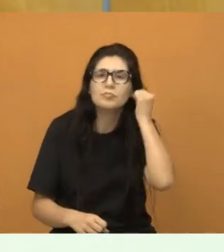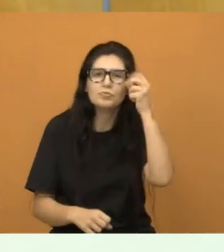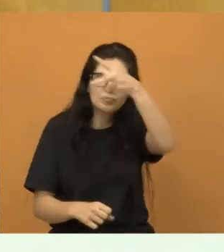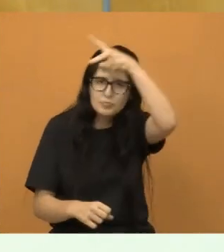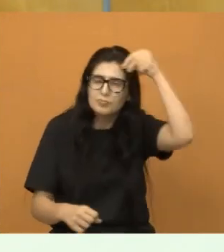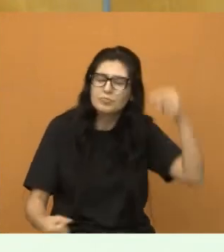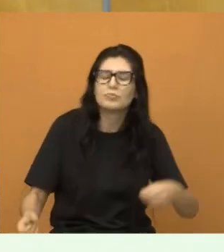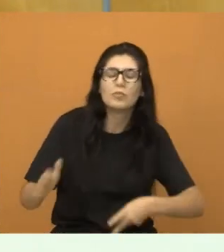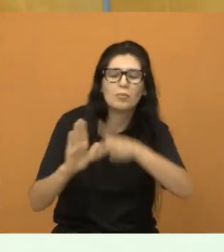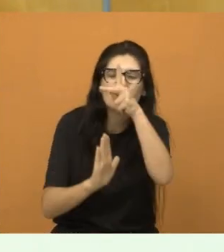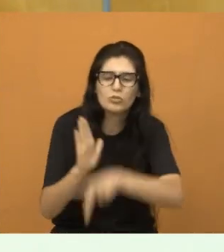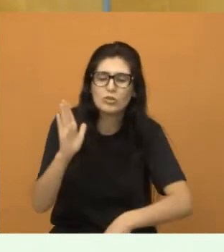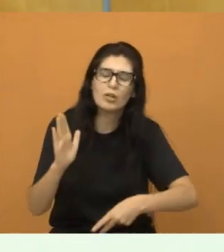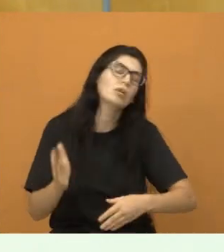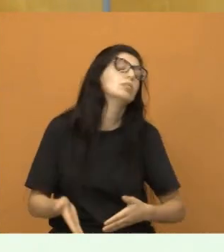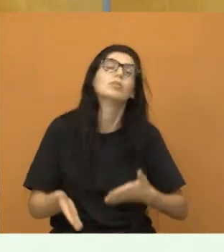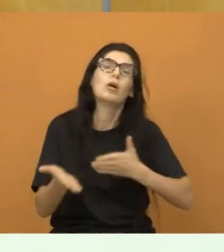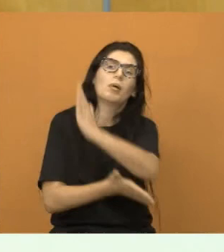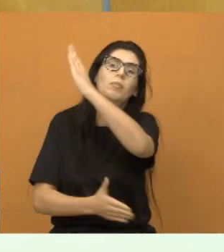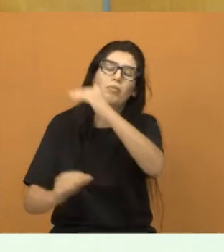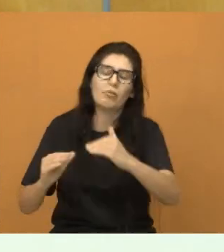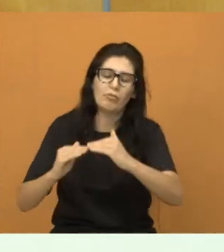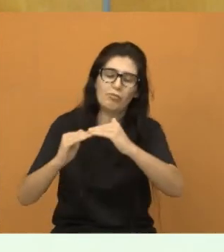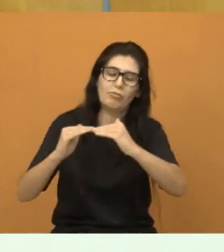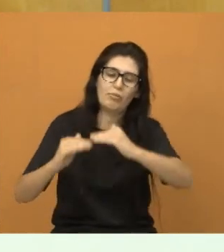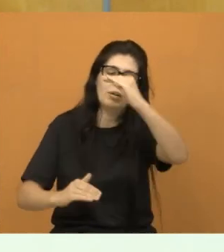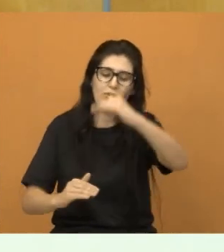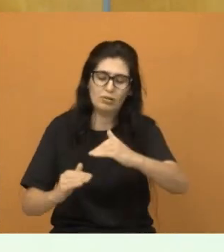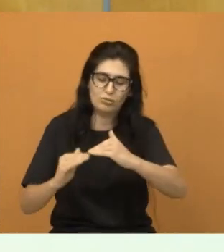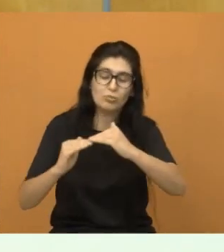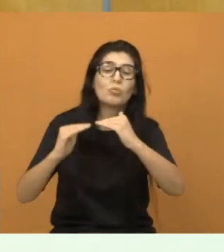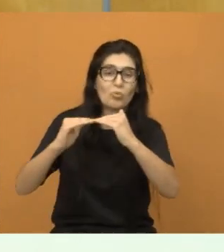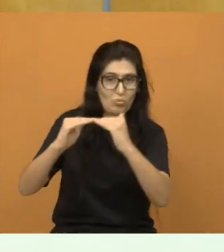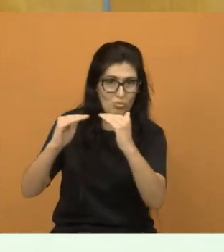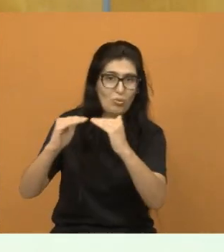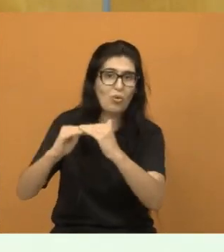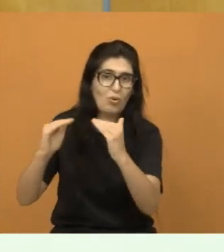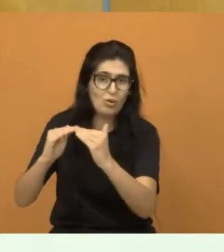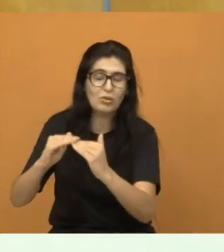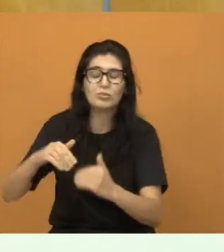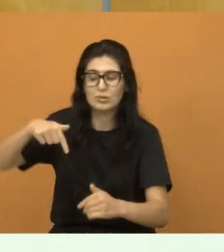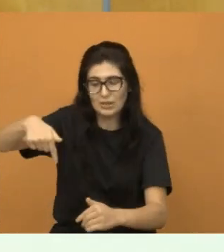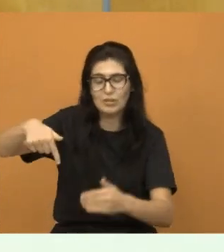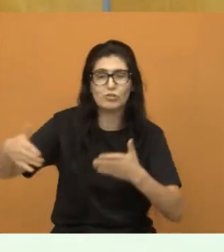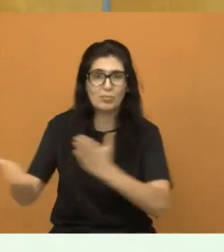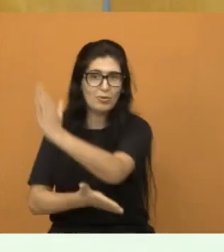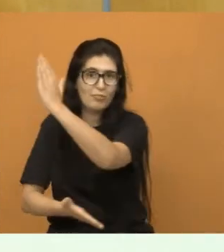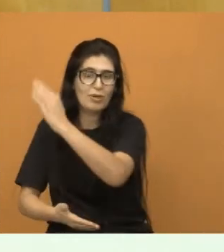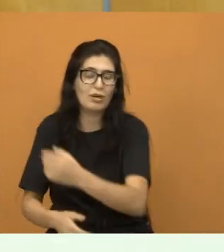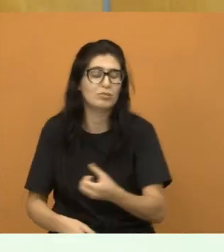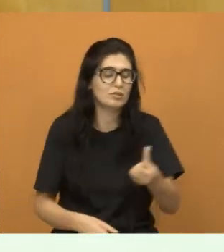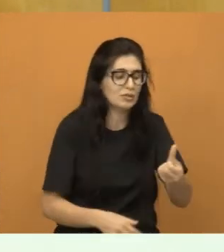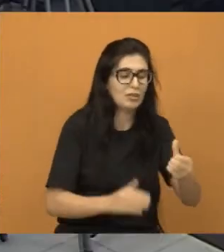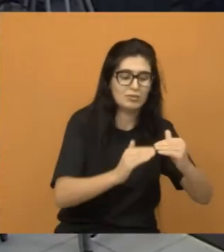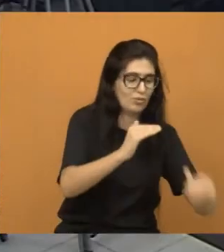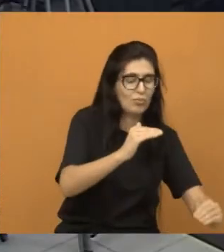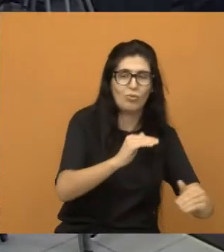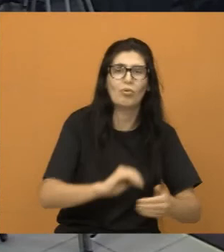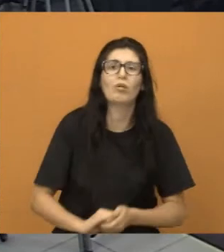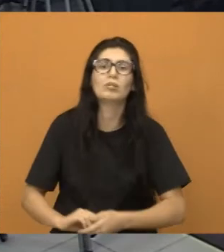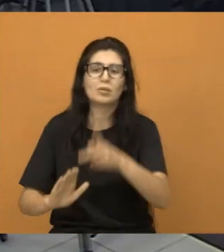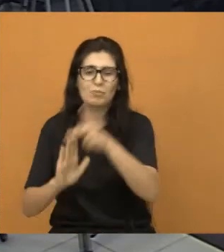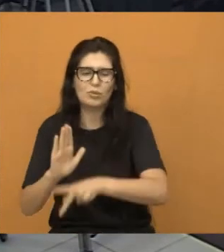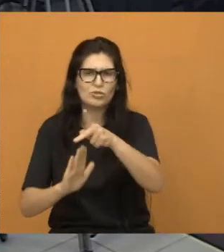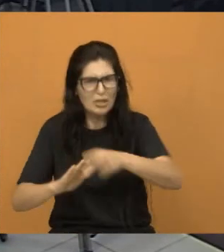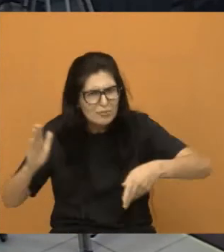O projeto foi aprovado com 7 votos favoráveis e 3 votos contrários. Próximo projeto. Presidente, não há